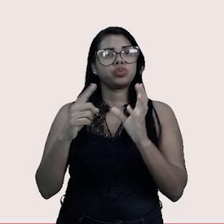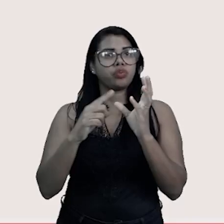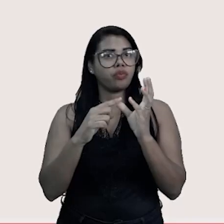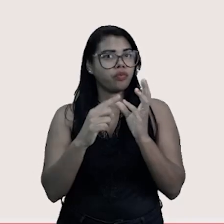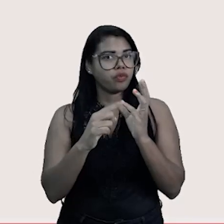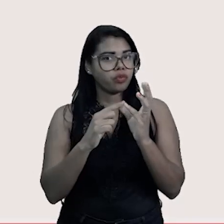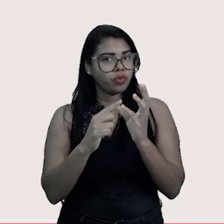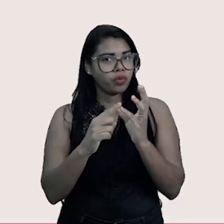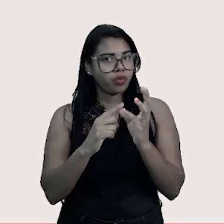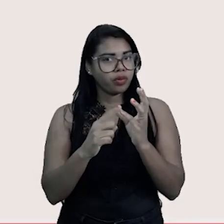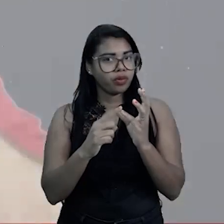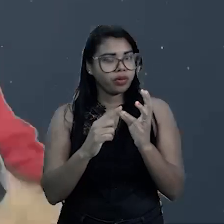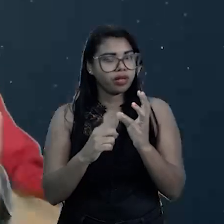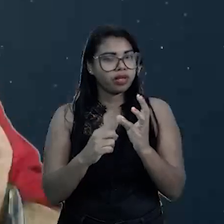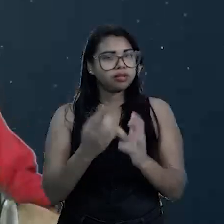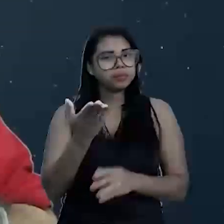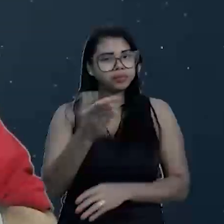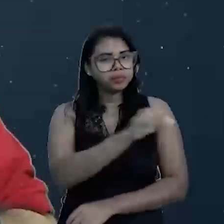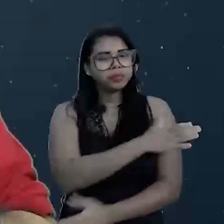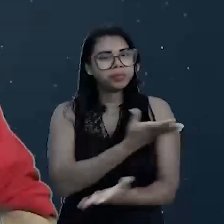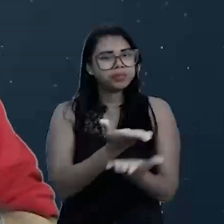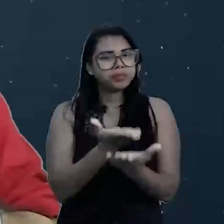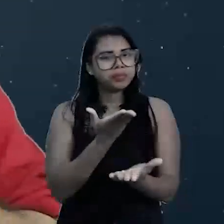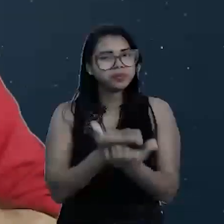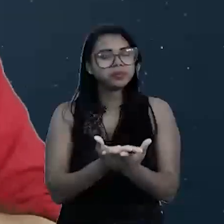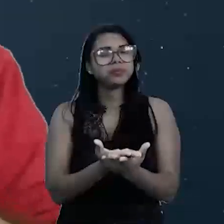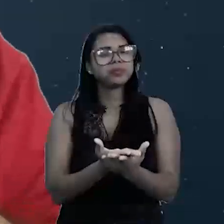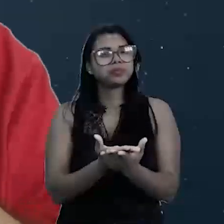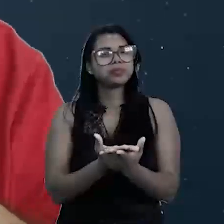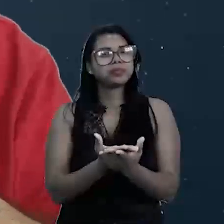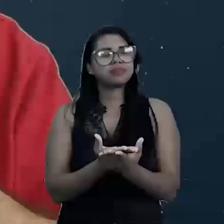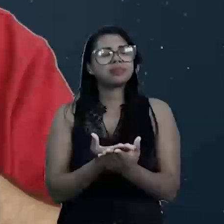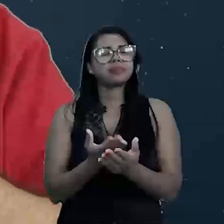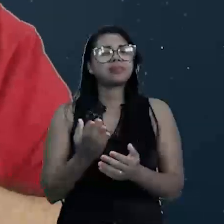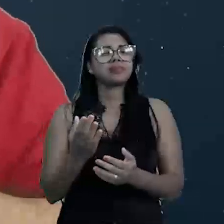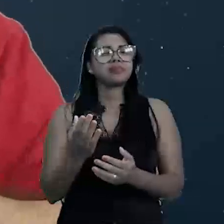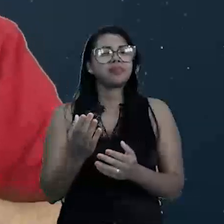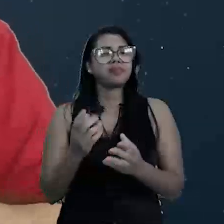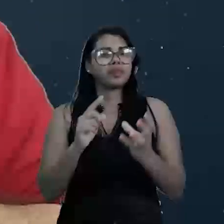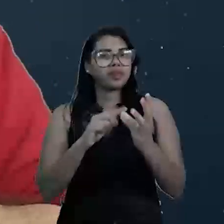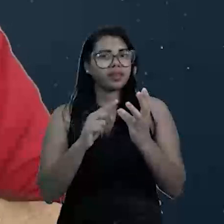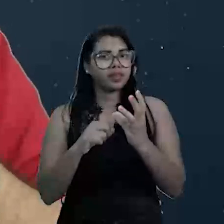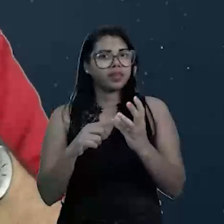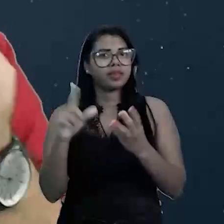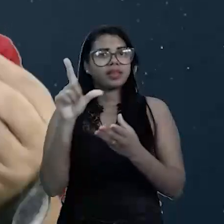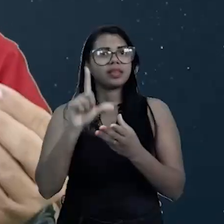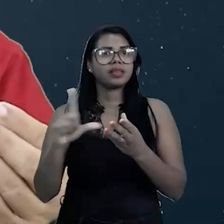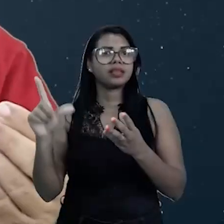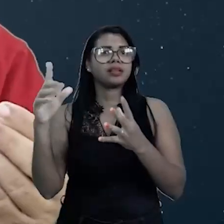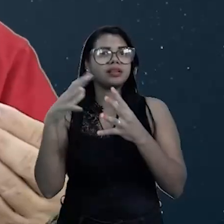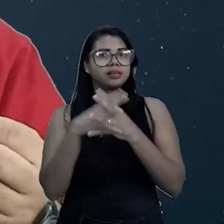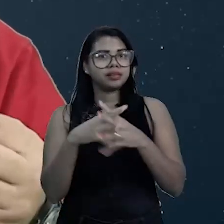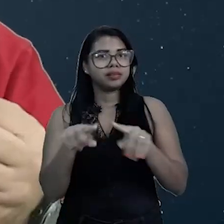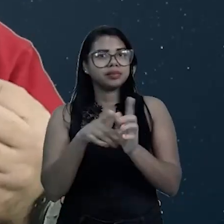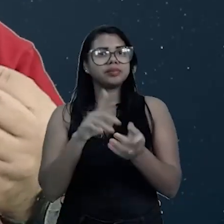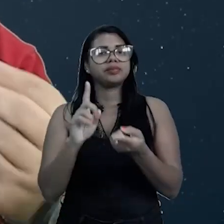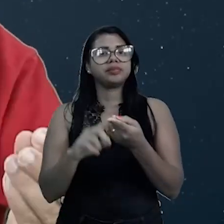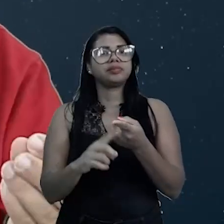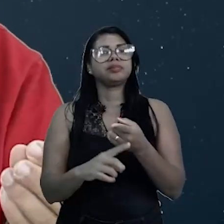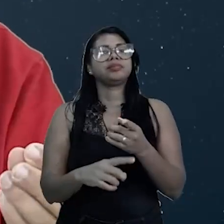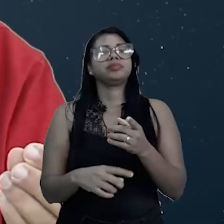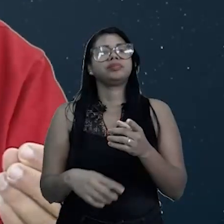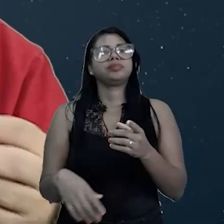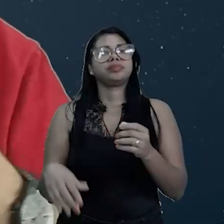fera, são figuras de som. Há aliterações e as assonâncias. A repetição ordenada de